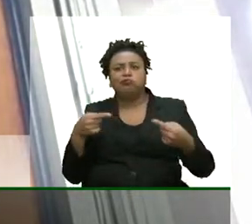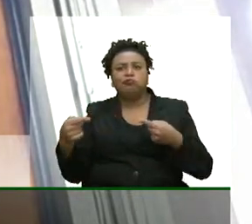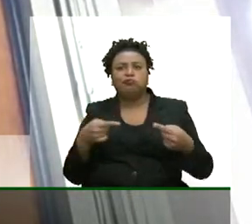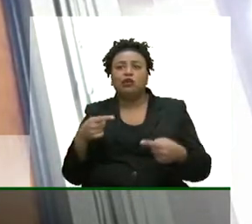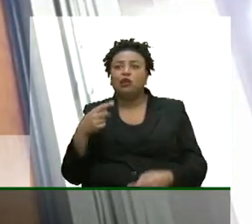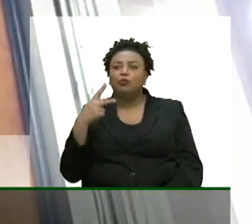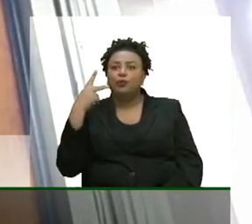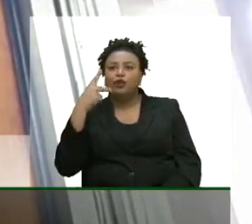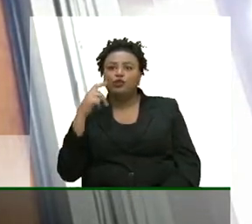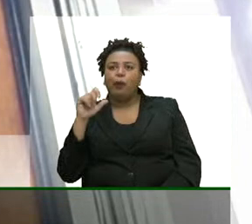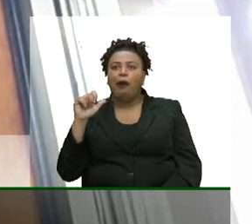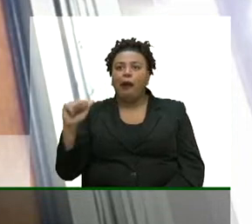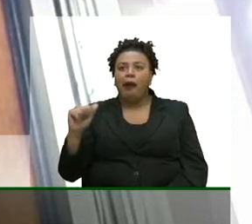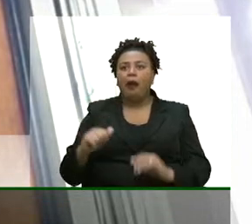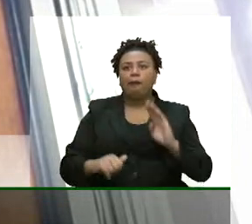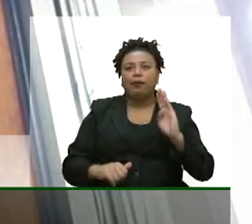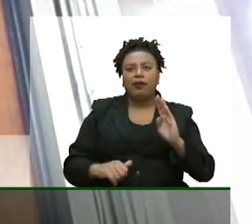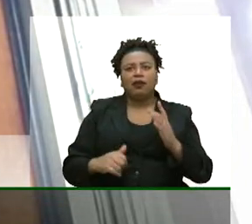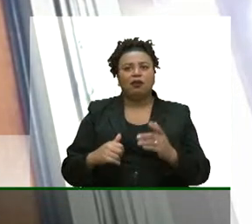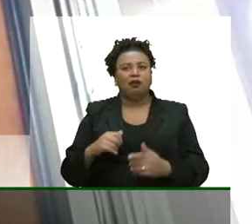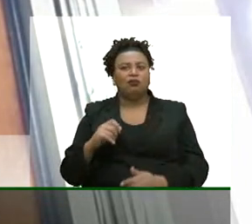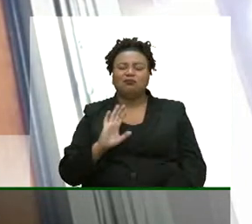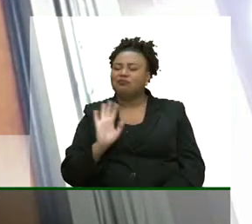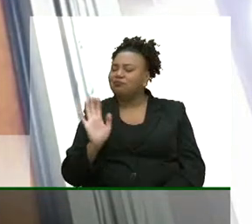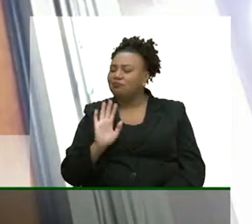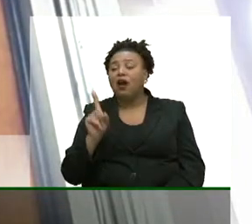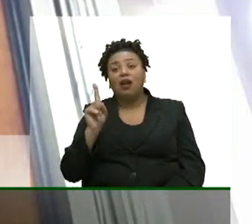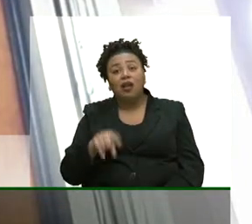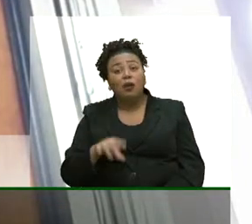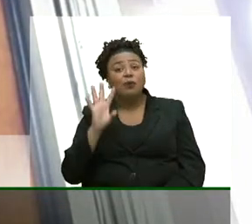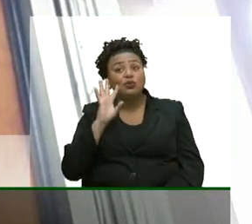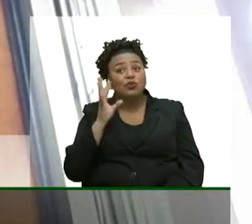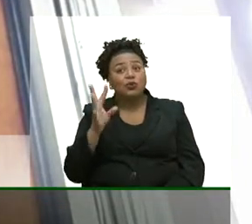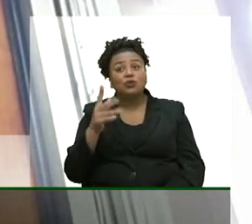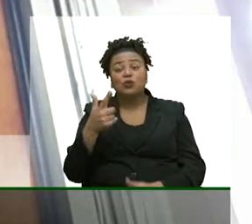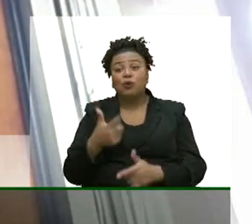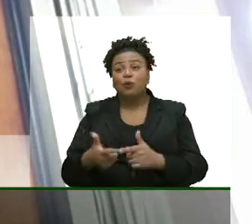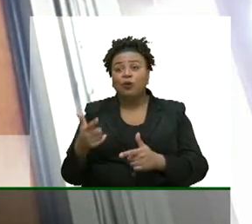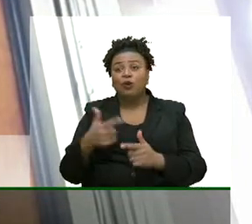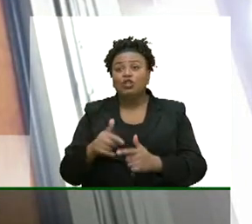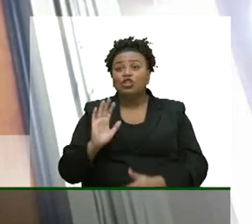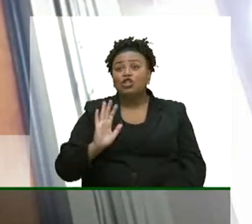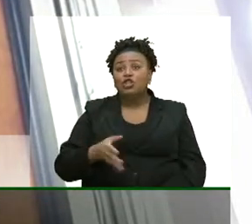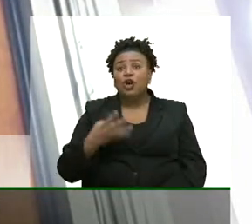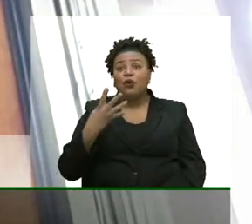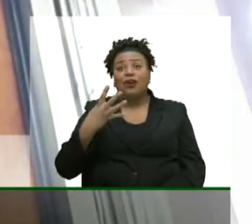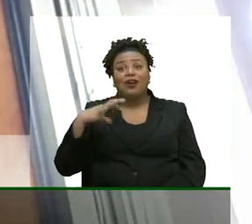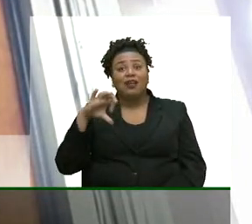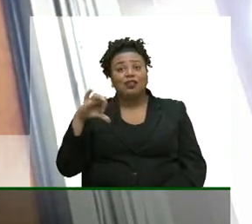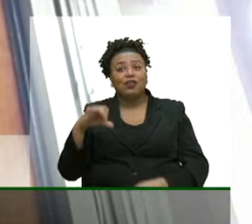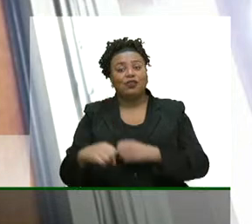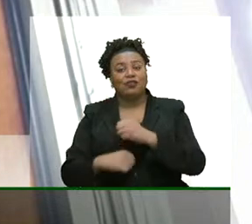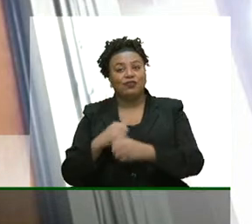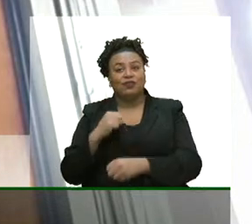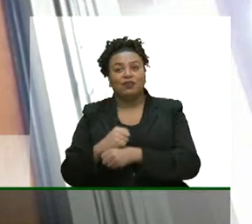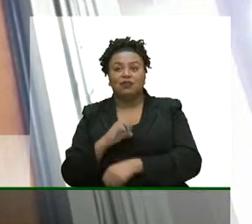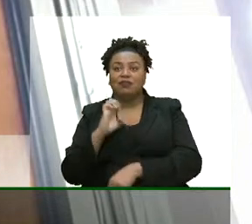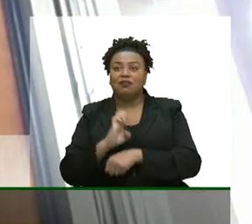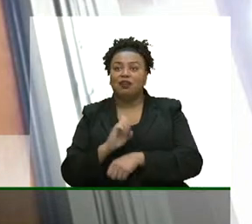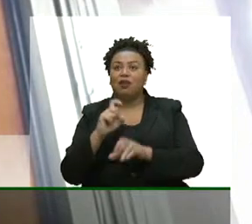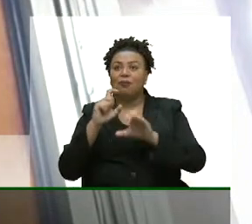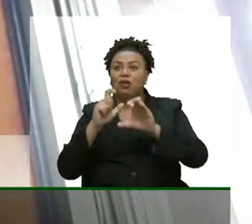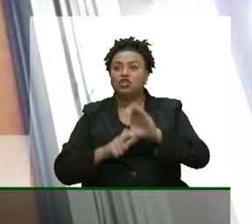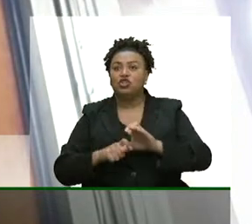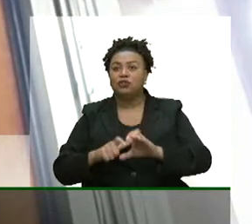B, entre governo Eduardo, governo A ou governo B, mas uma solução para um problema que dura há 49 anos no Estado do Rio Grande do Sul, que é um déficit